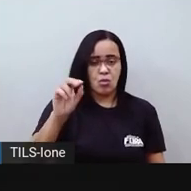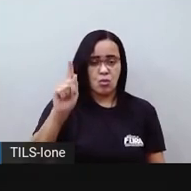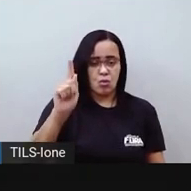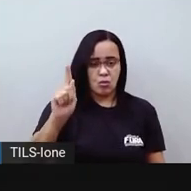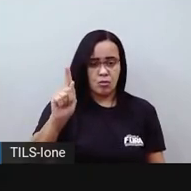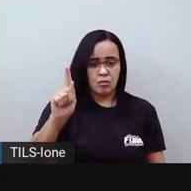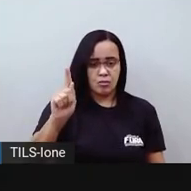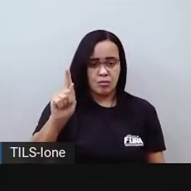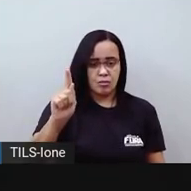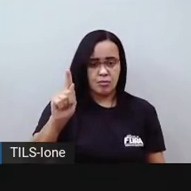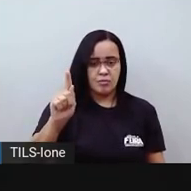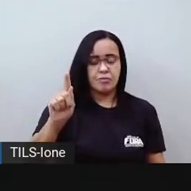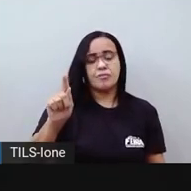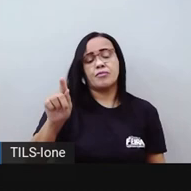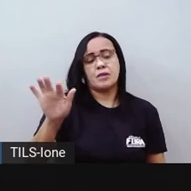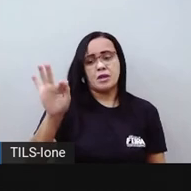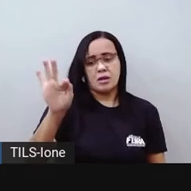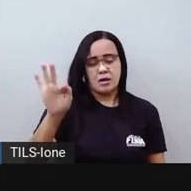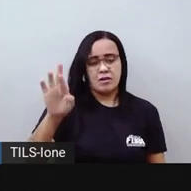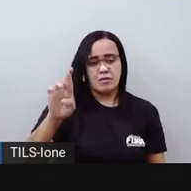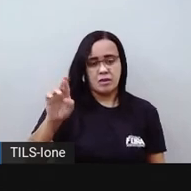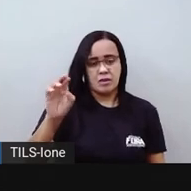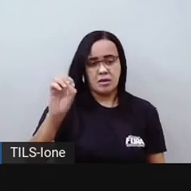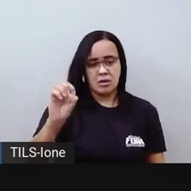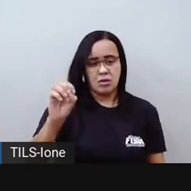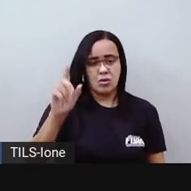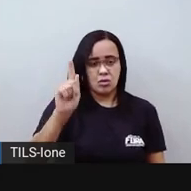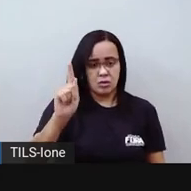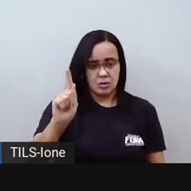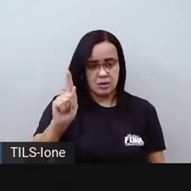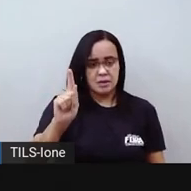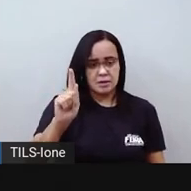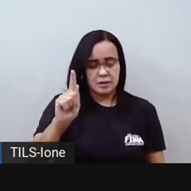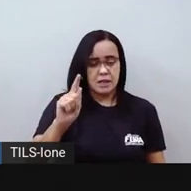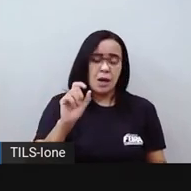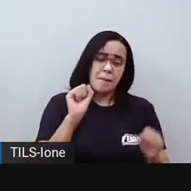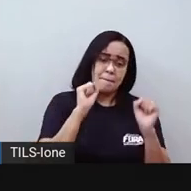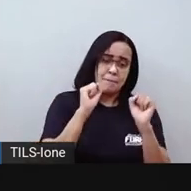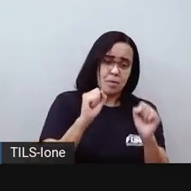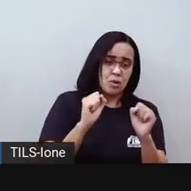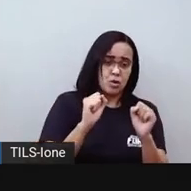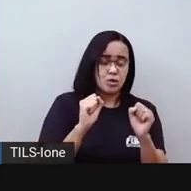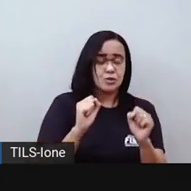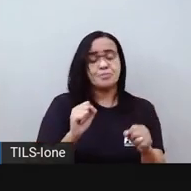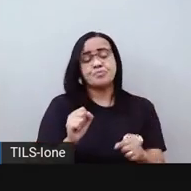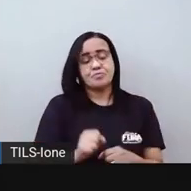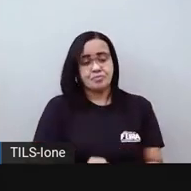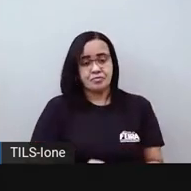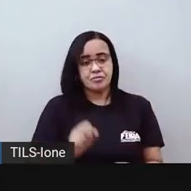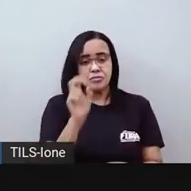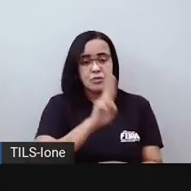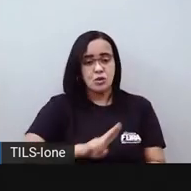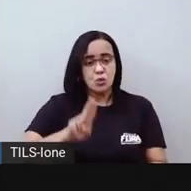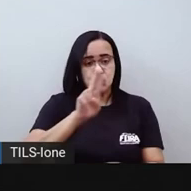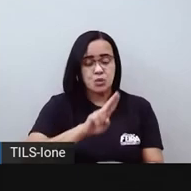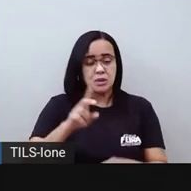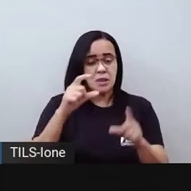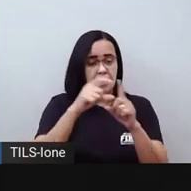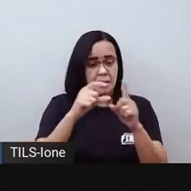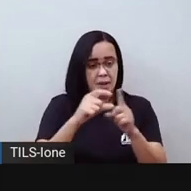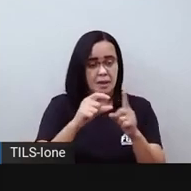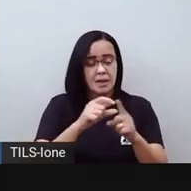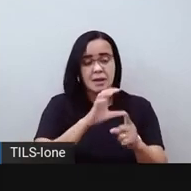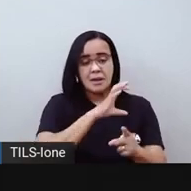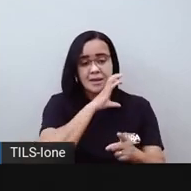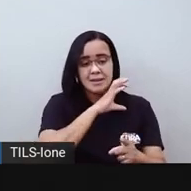usar com outros animais, tá? Com os outros sapos, outros tipos de sapos, não só com cururu. Como essa imagem que eu trouxe foi do